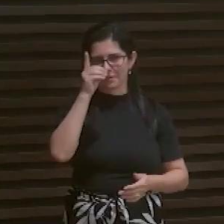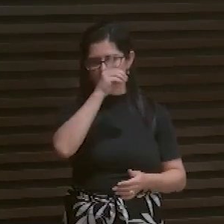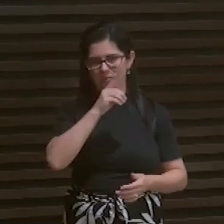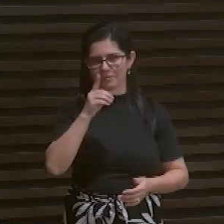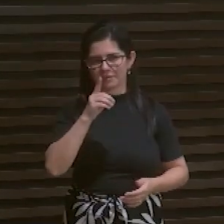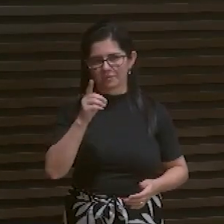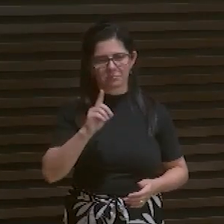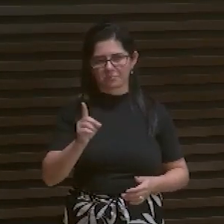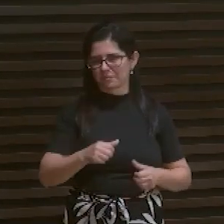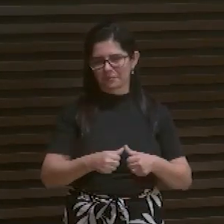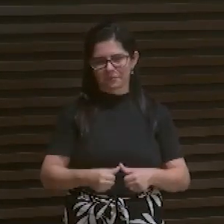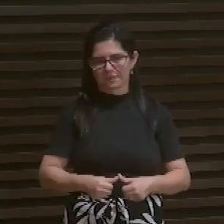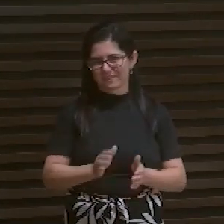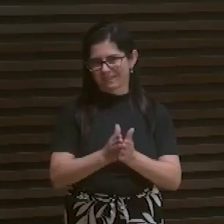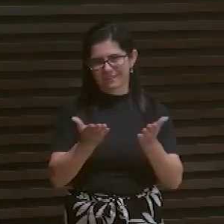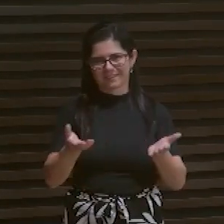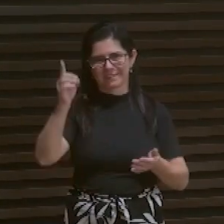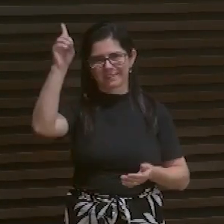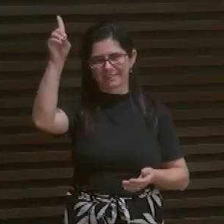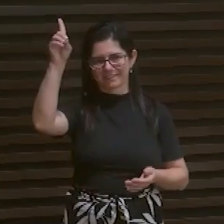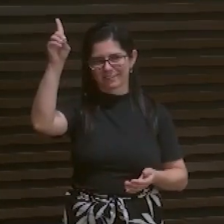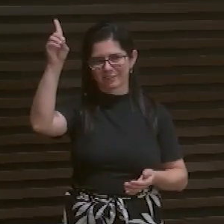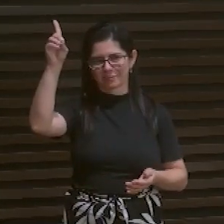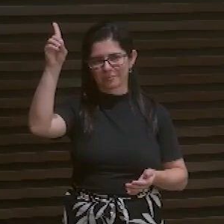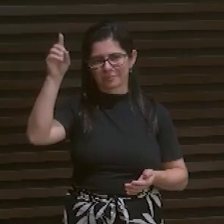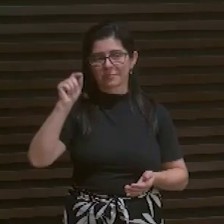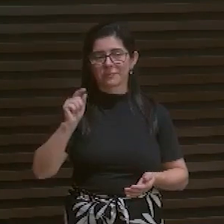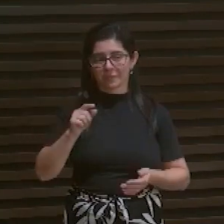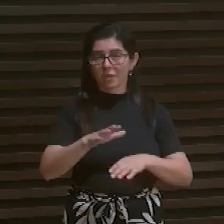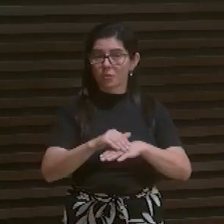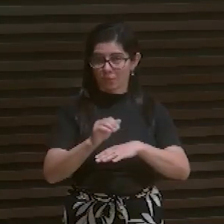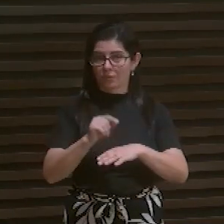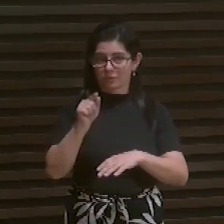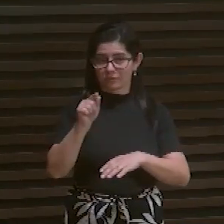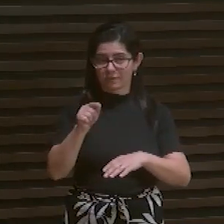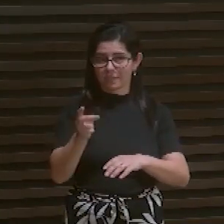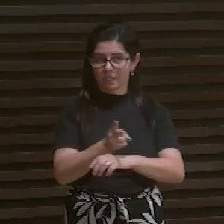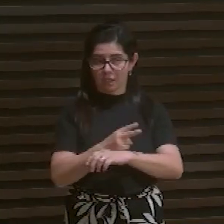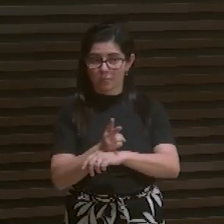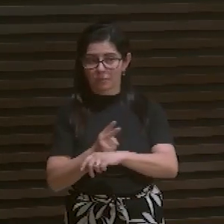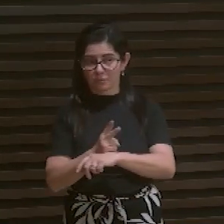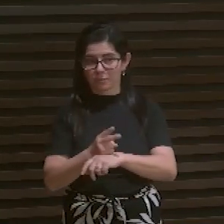Bíblia. Te convido a procurar nas Escrituras o ministério do ouvinte.